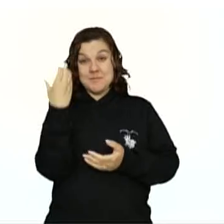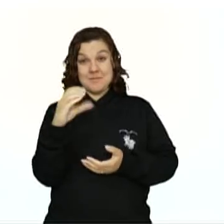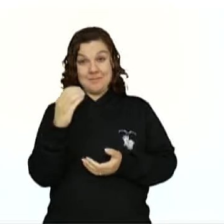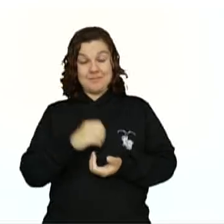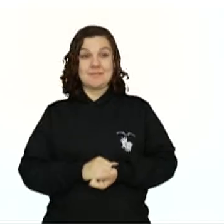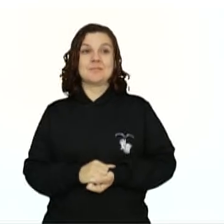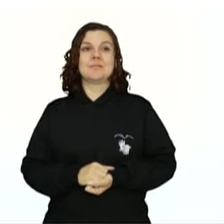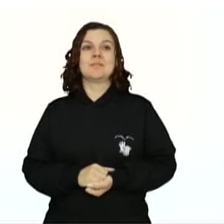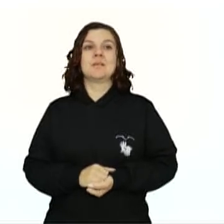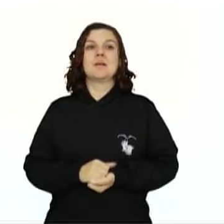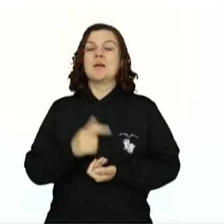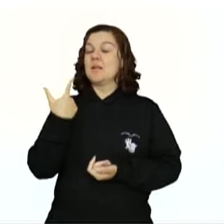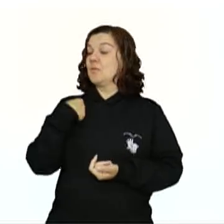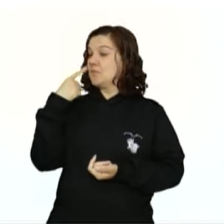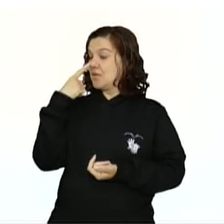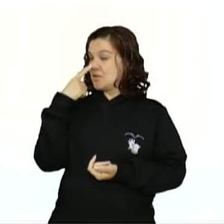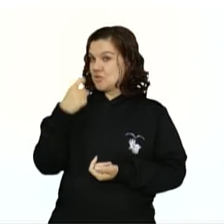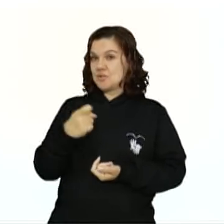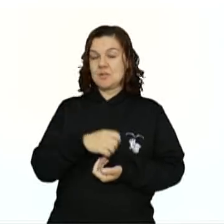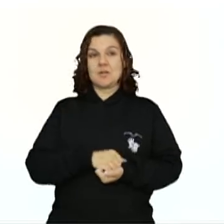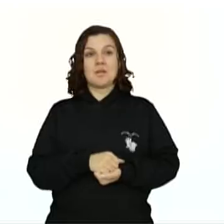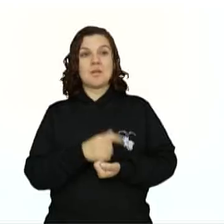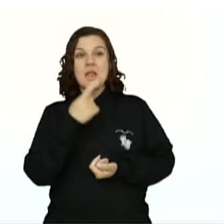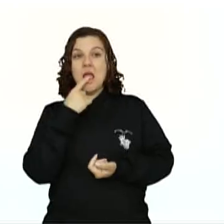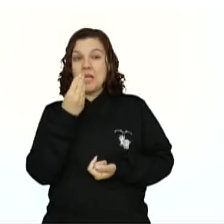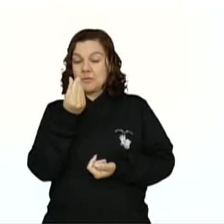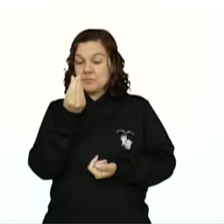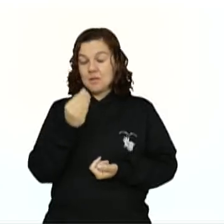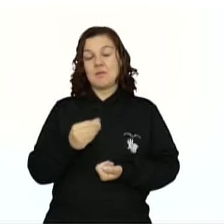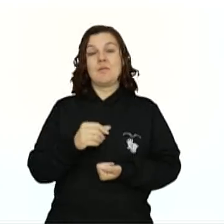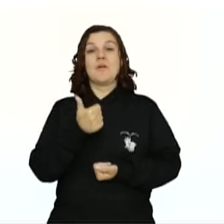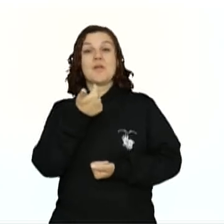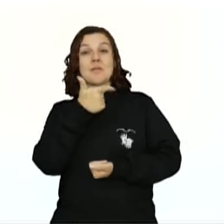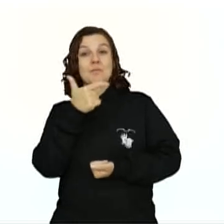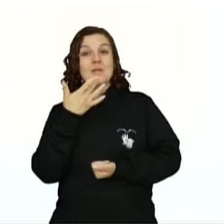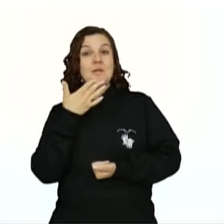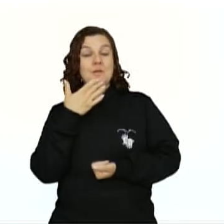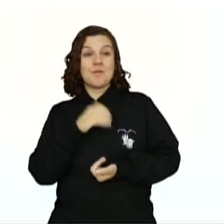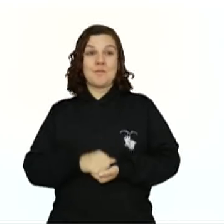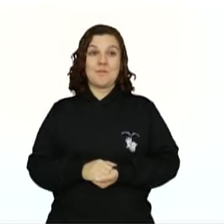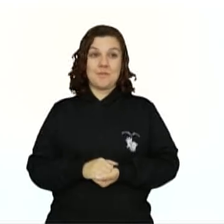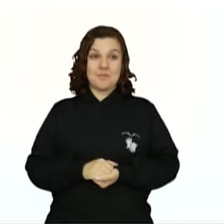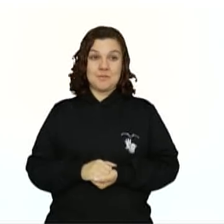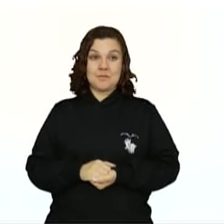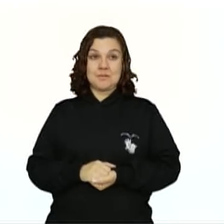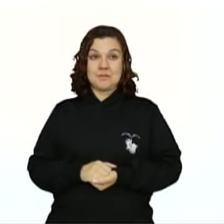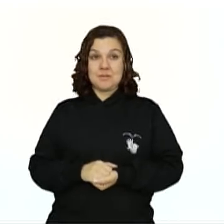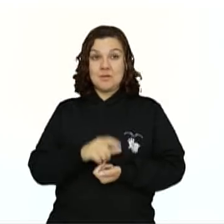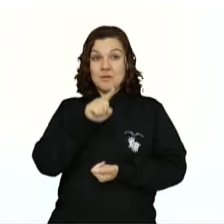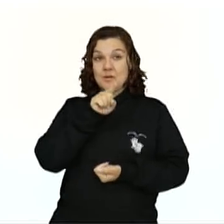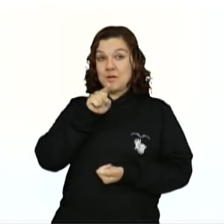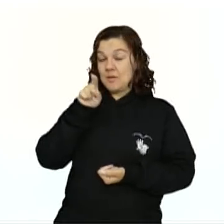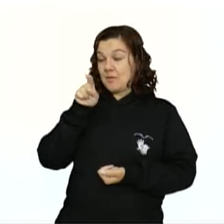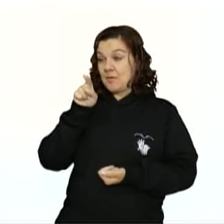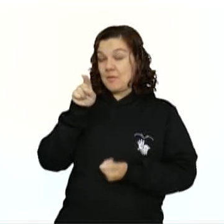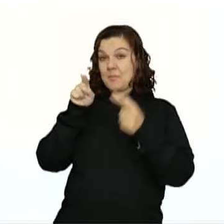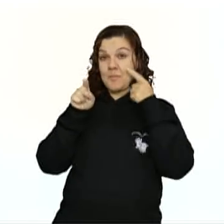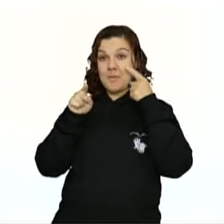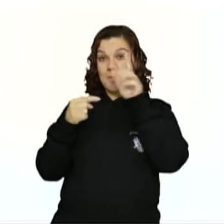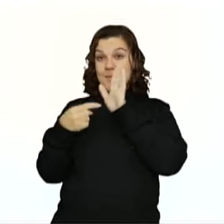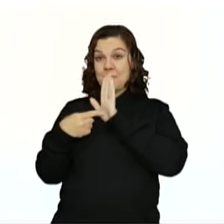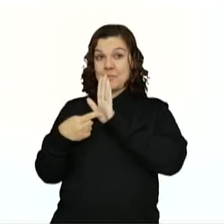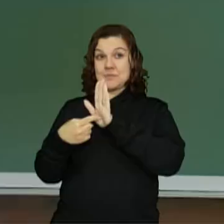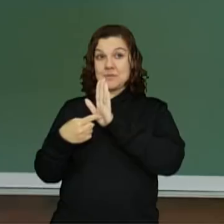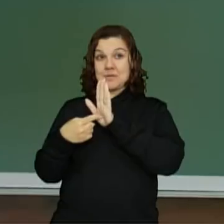não é? Inodora, insípida e incolor. Então, eu coloquei essa flechinha só lembrando